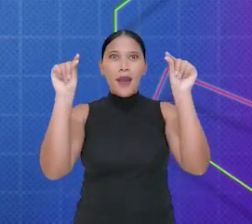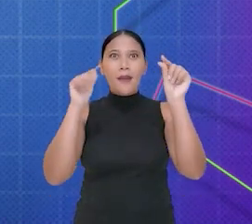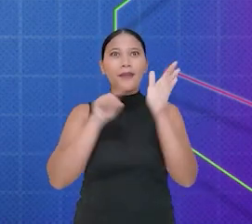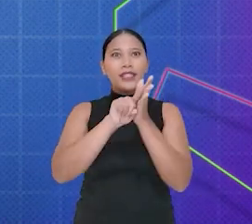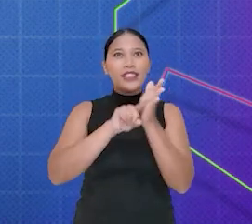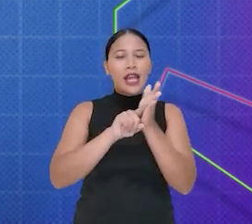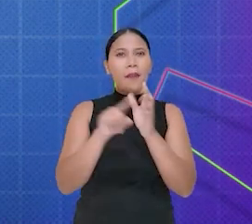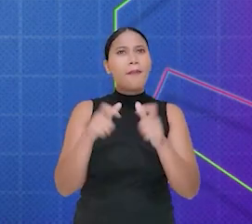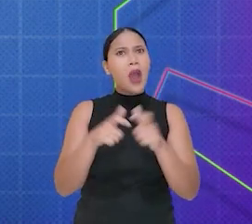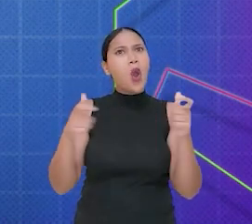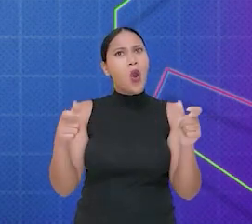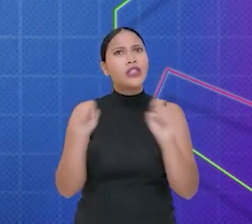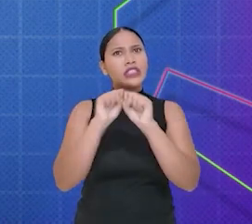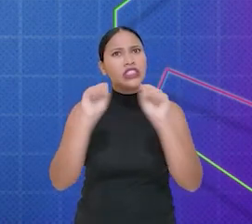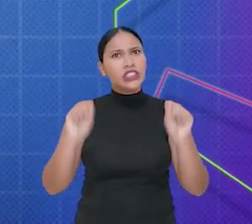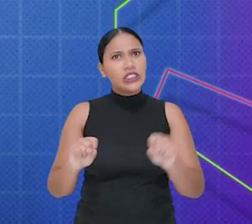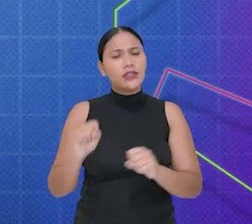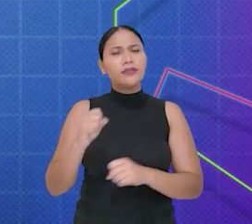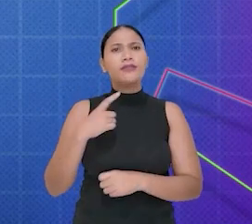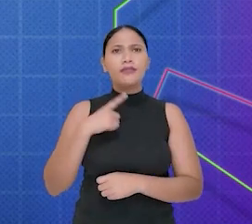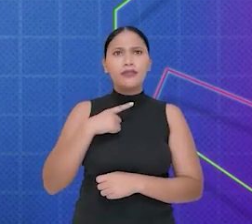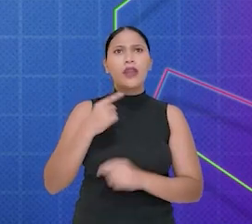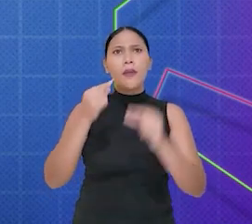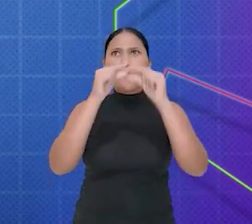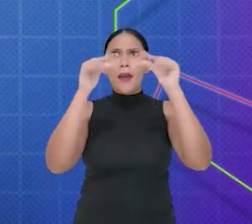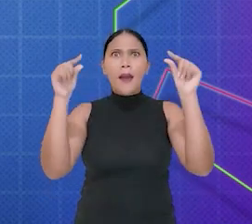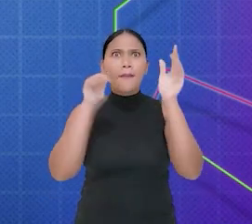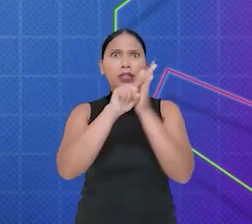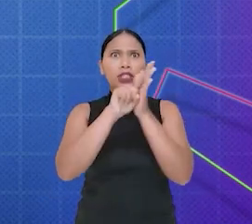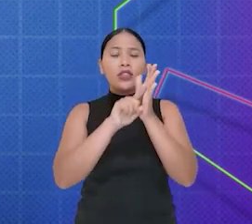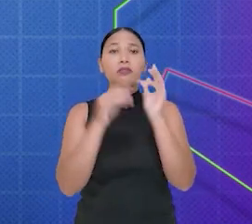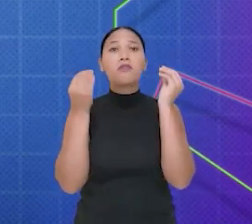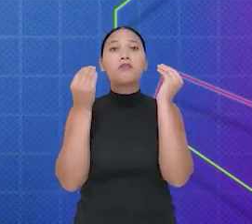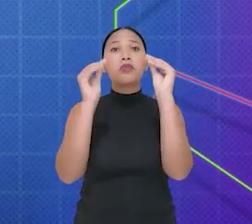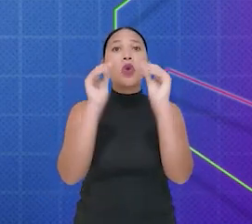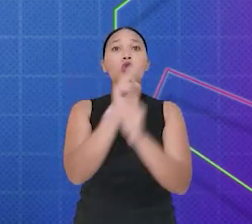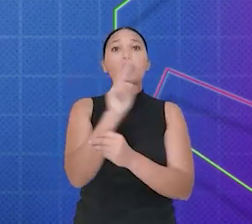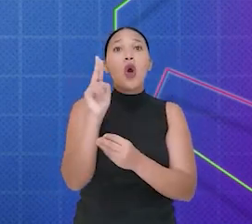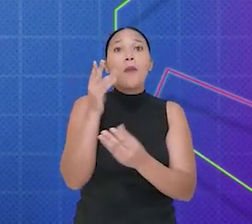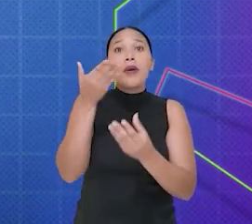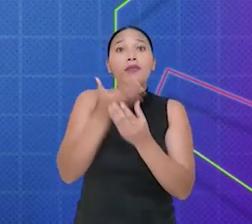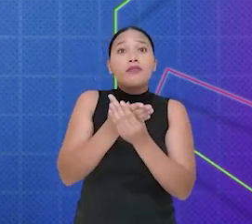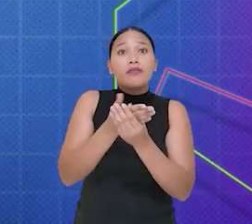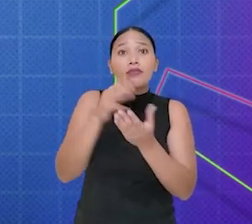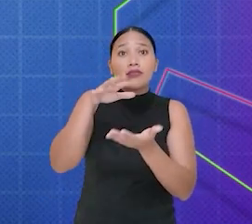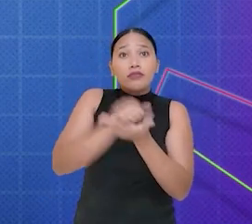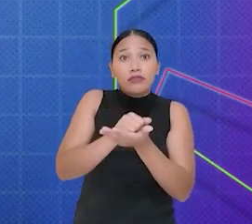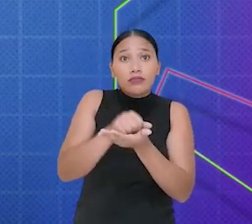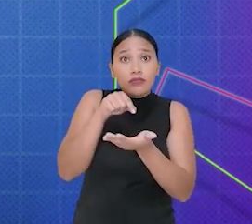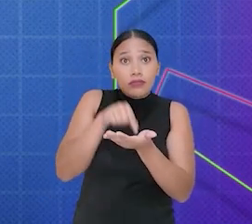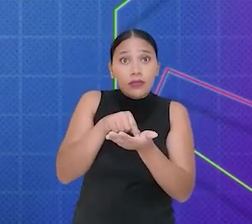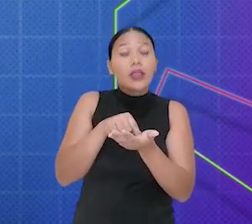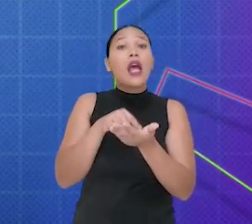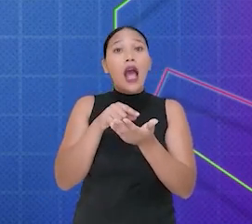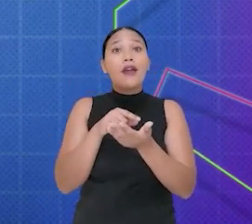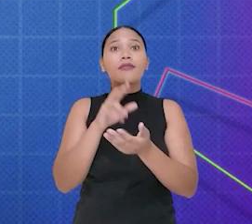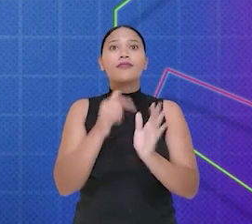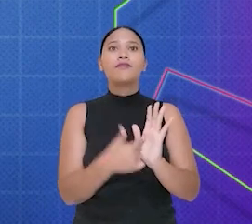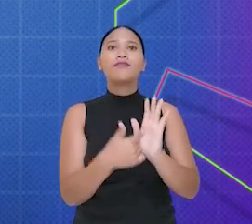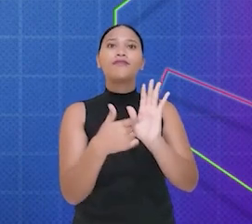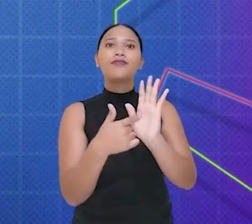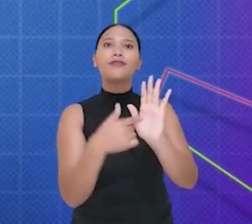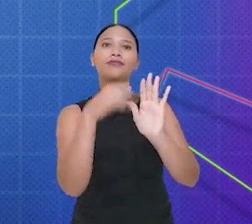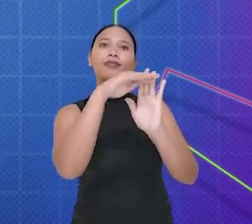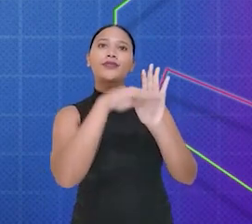de pesquisa. A maioria dos sistemas operacionais tem uma barra de pesquisa integrada. Basta digitar o nome do arquivo que você está procurando na barra de